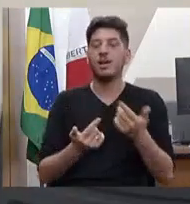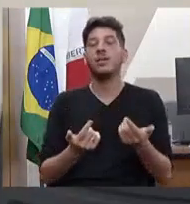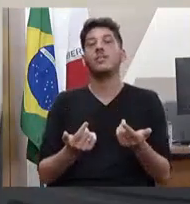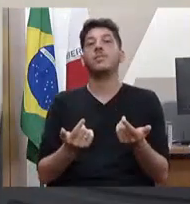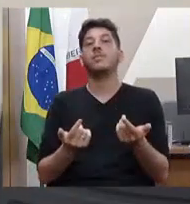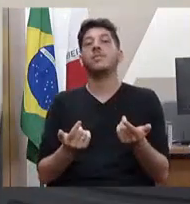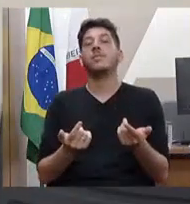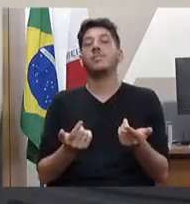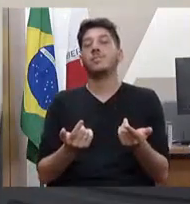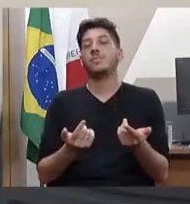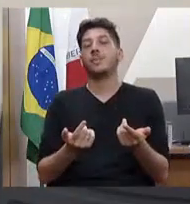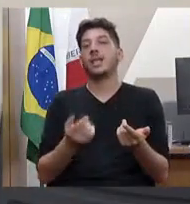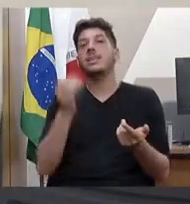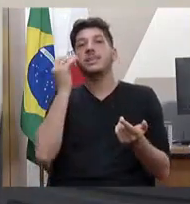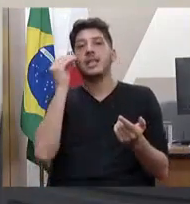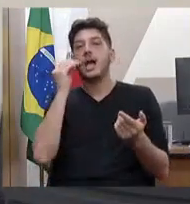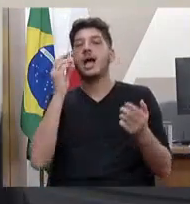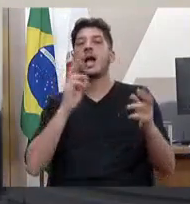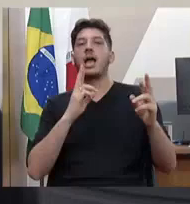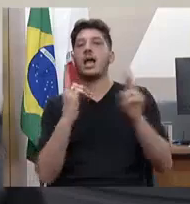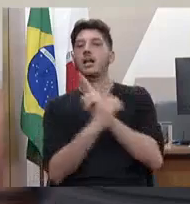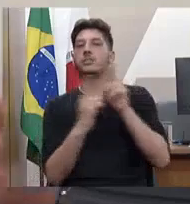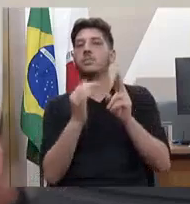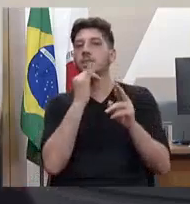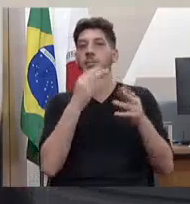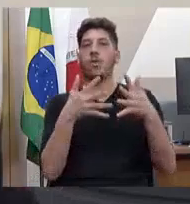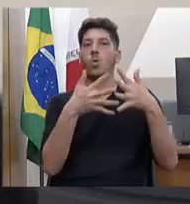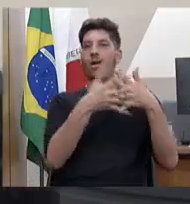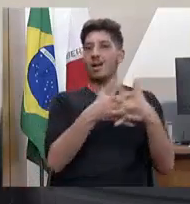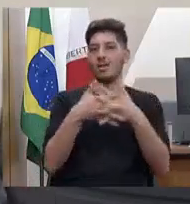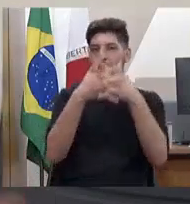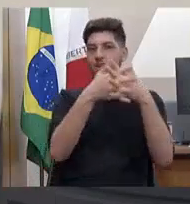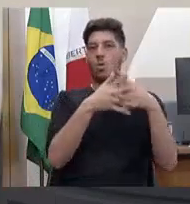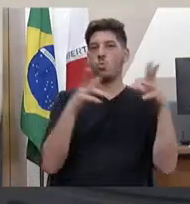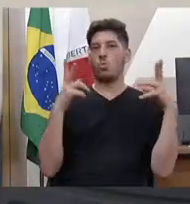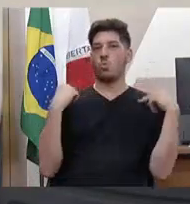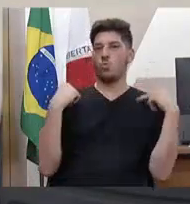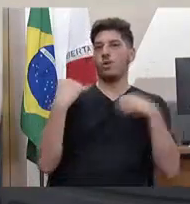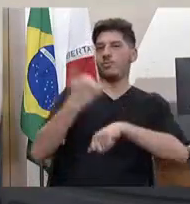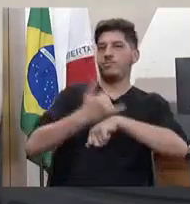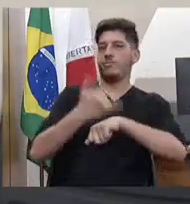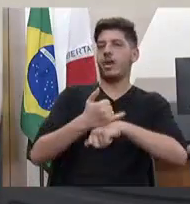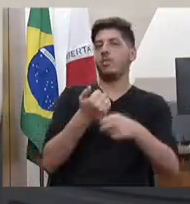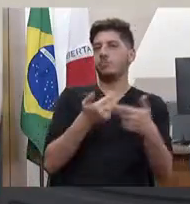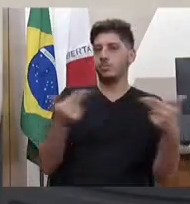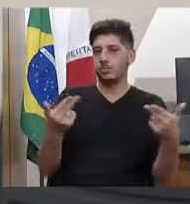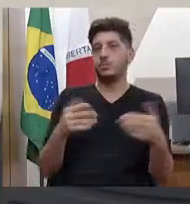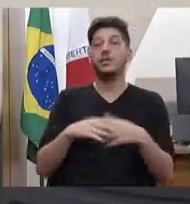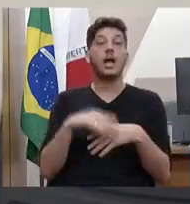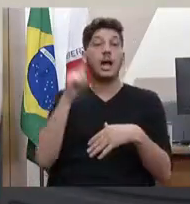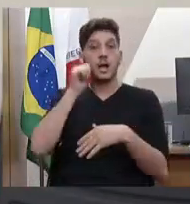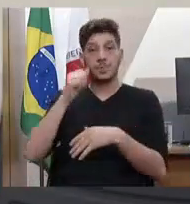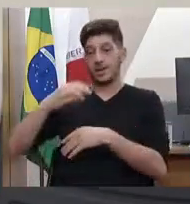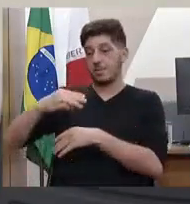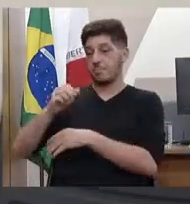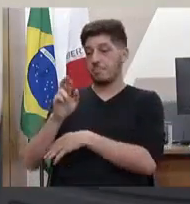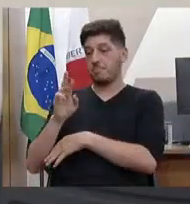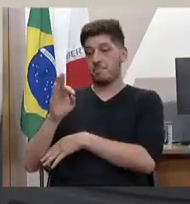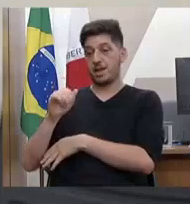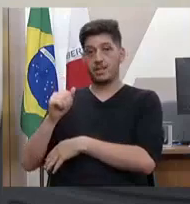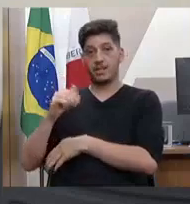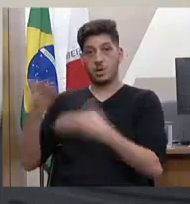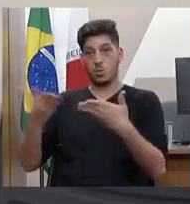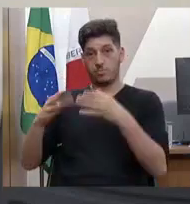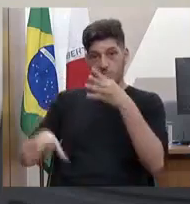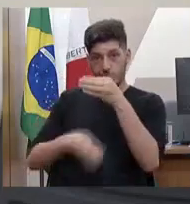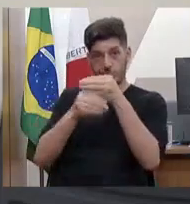do dos do dos caminhões né que trafego e a Marta complementou aqui hoje também sobre